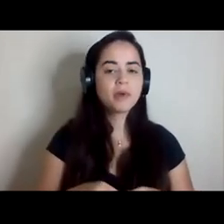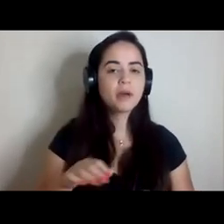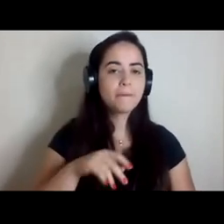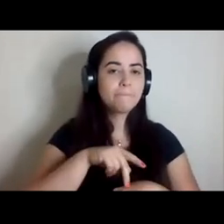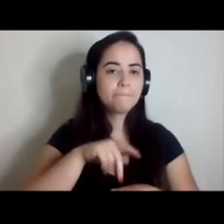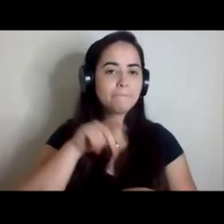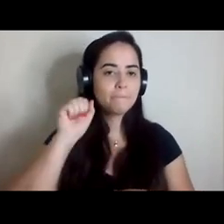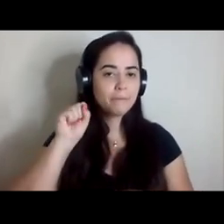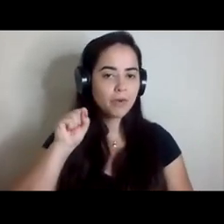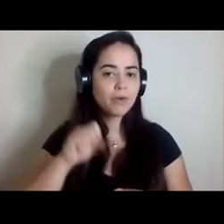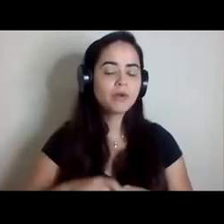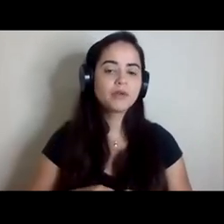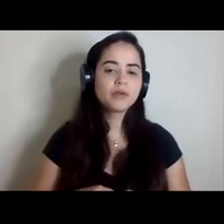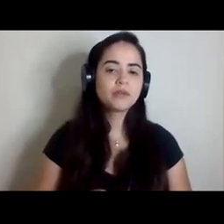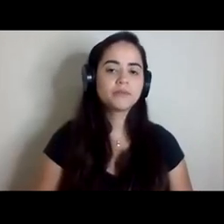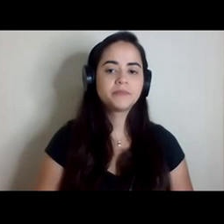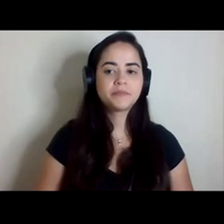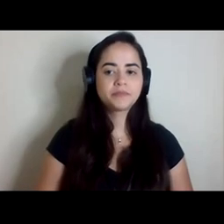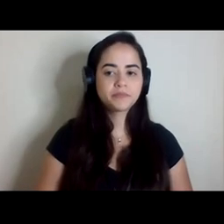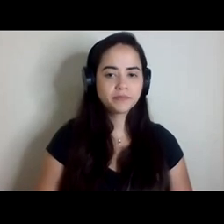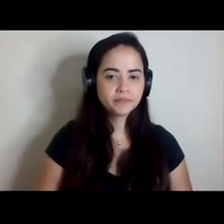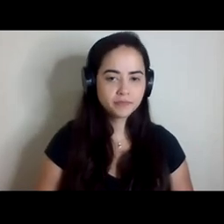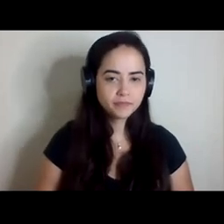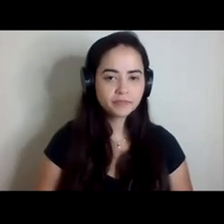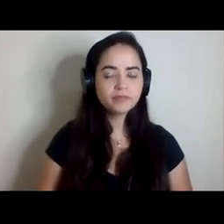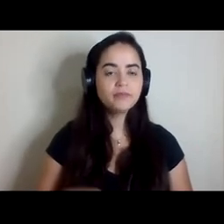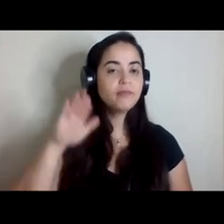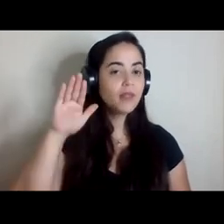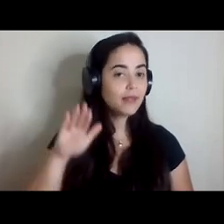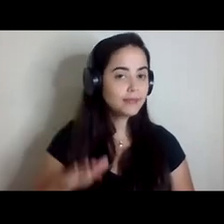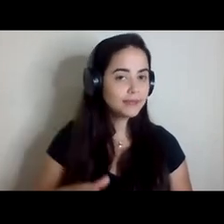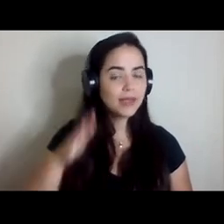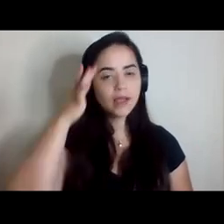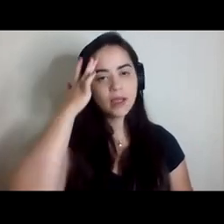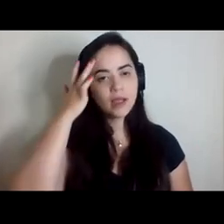e Tecnológico, nosso Prof. EPT. Hoje à tarde, amanhã, nós